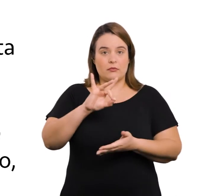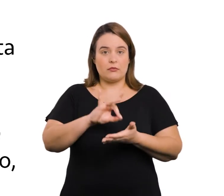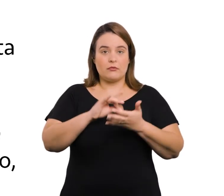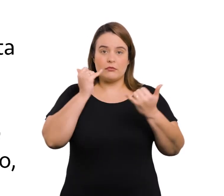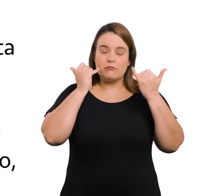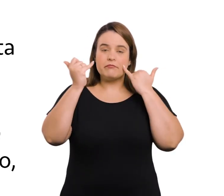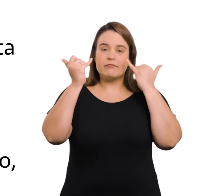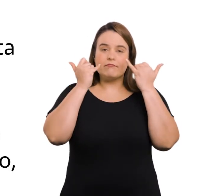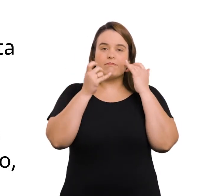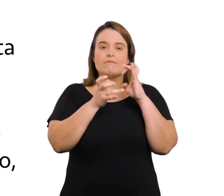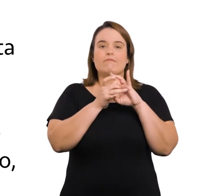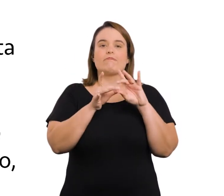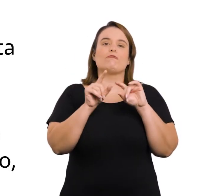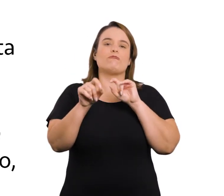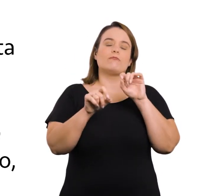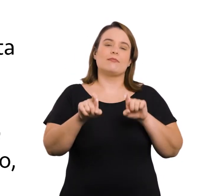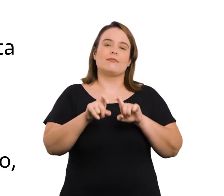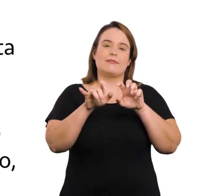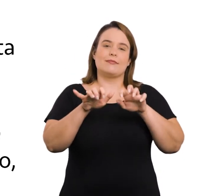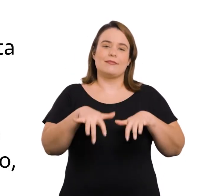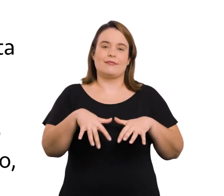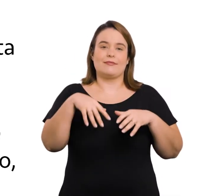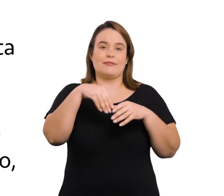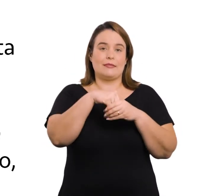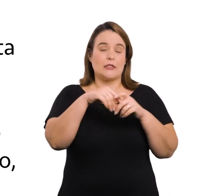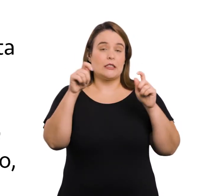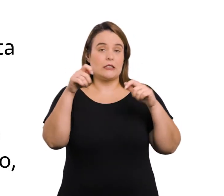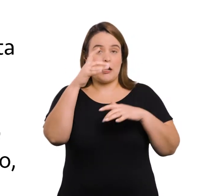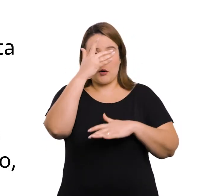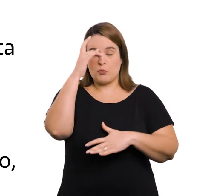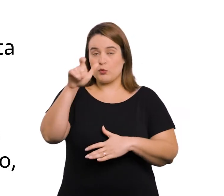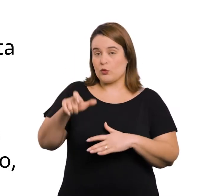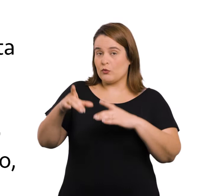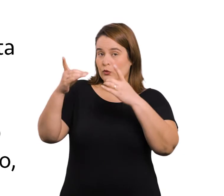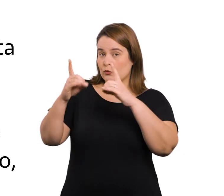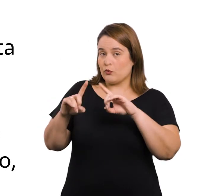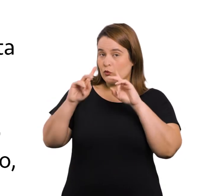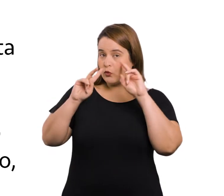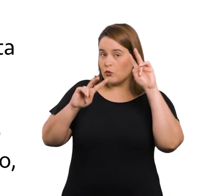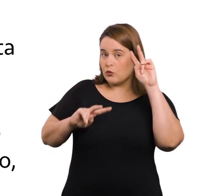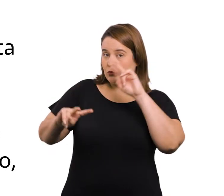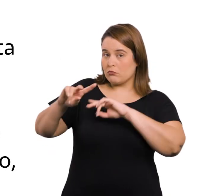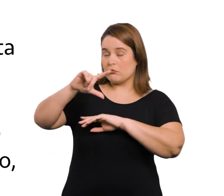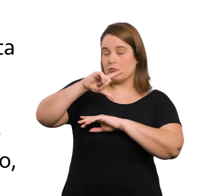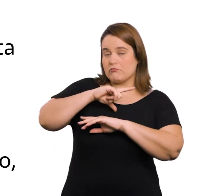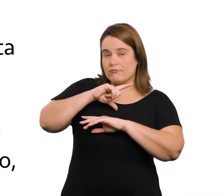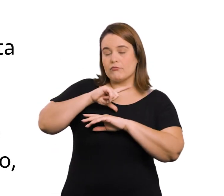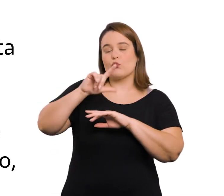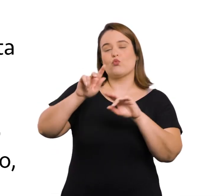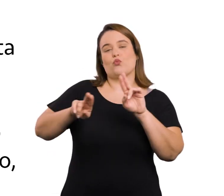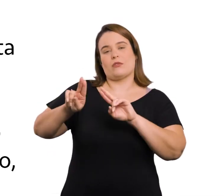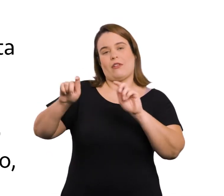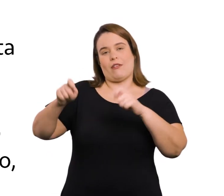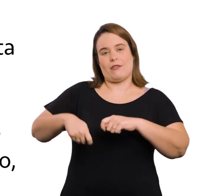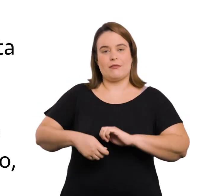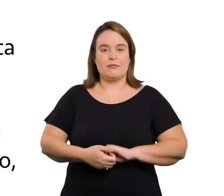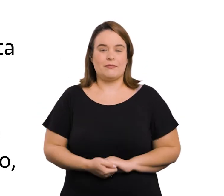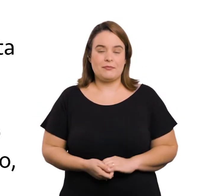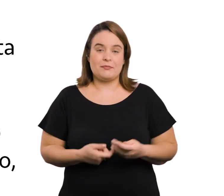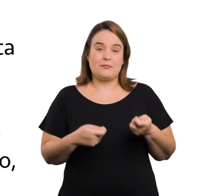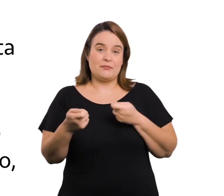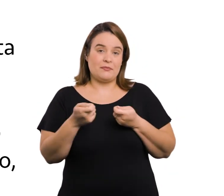acesso, em tempo real, de informações disponíveis em um computador e permite ao usuário com deficiência visual